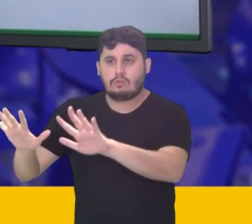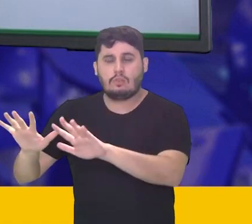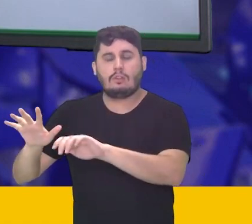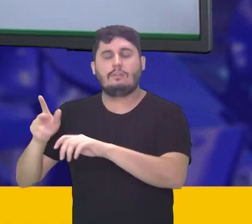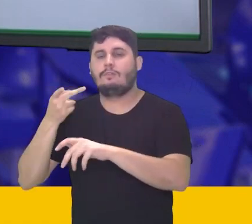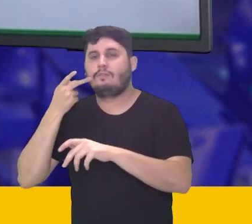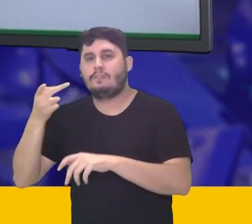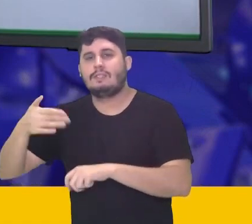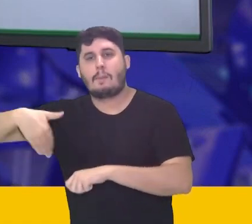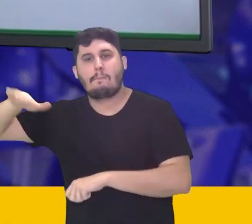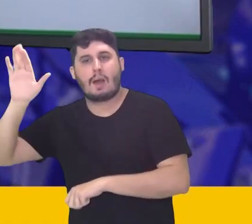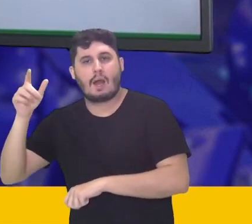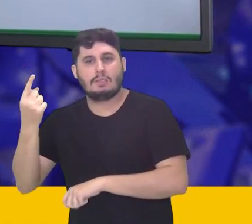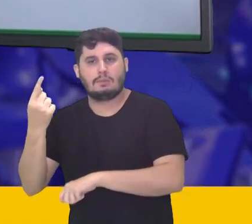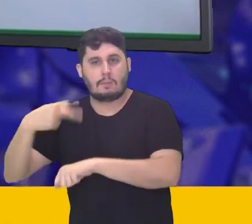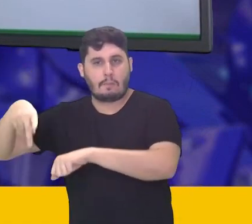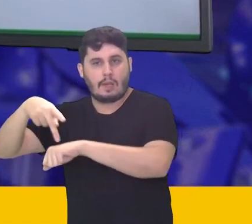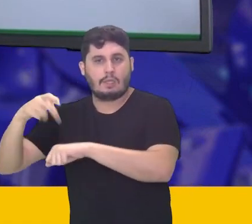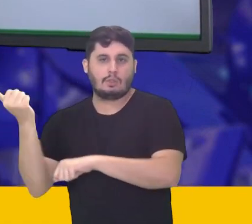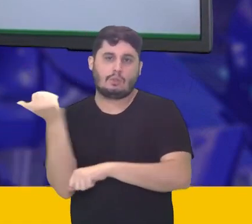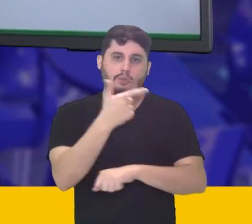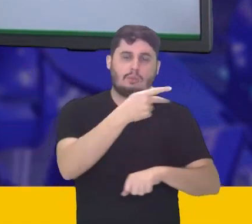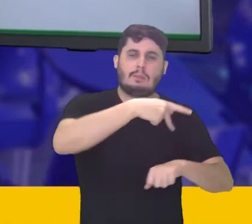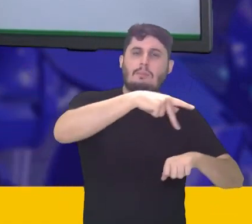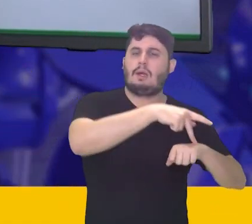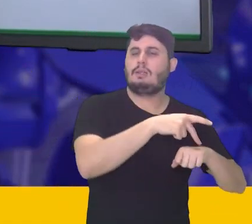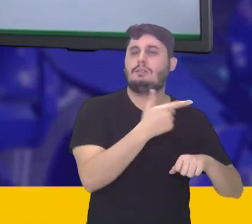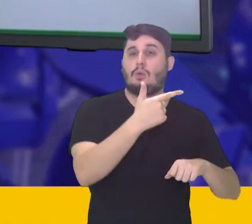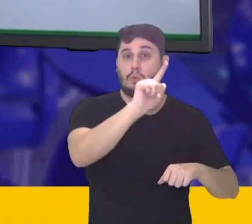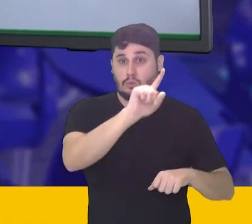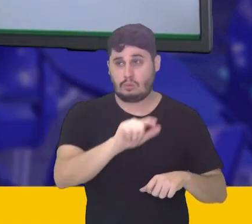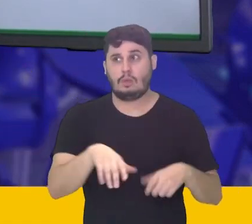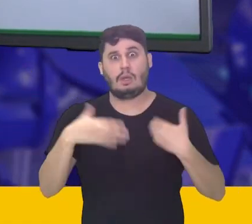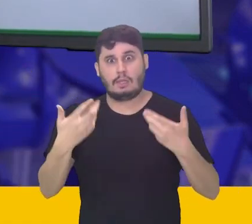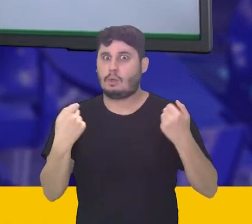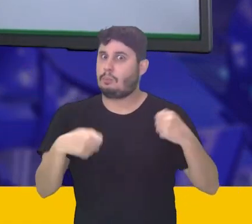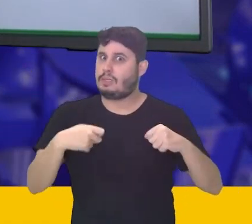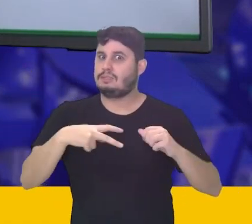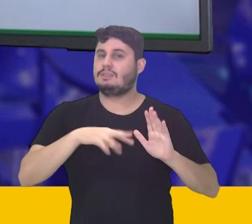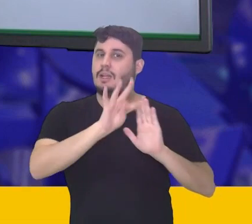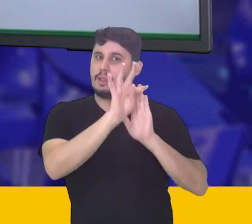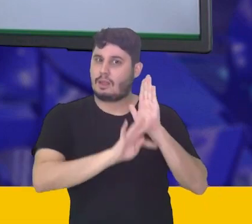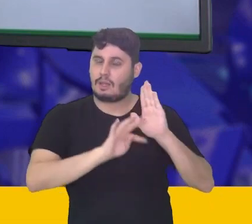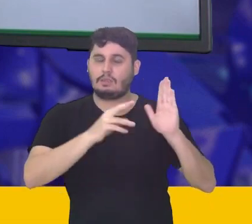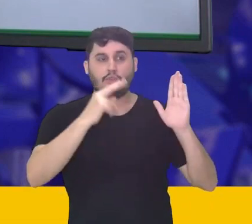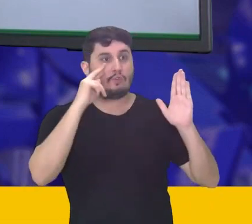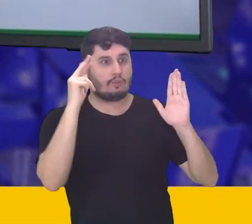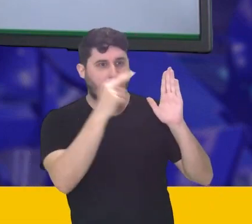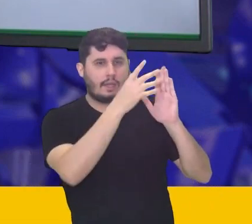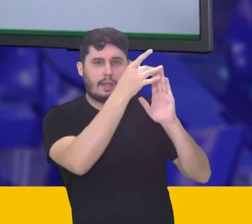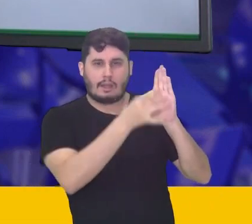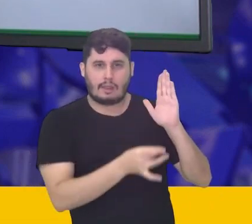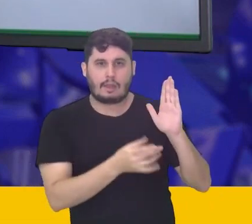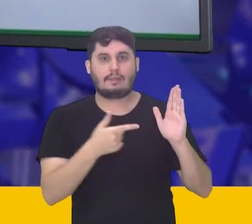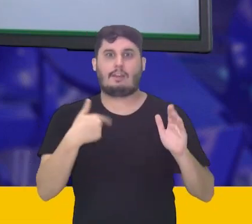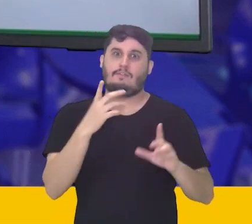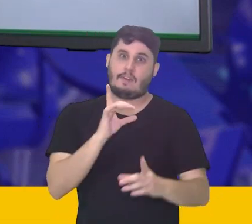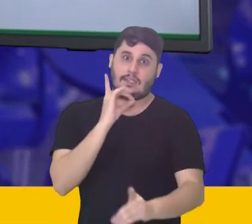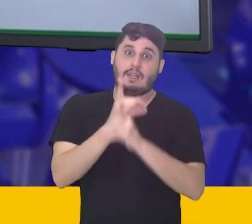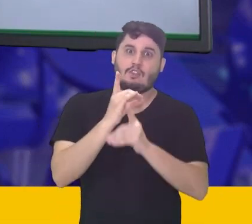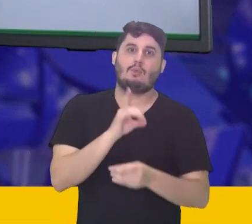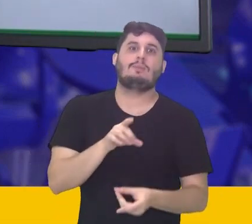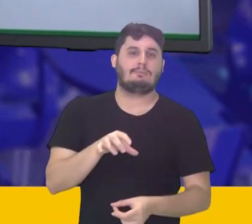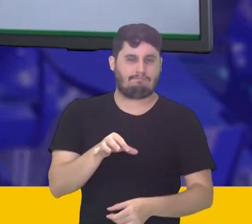Edimburgo. Então, vou voltar lá no meu texto, procurar essas informações e vamos descobrir que é verdade,